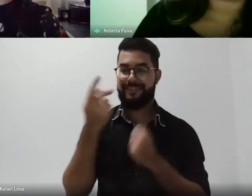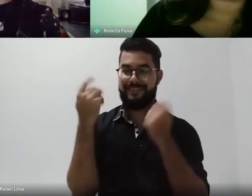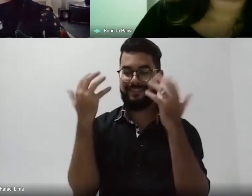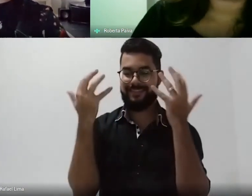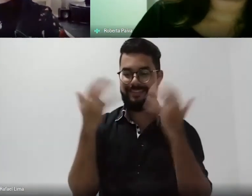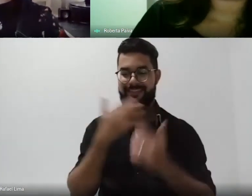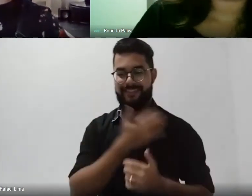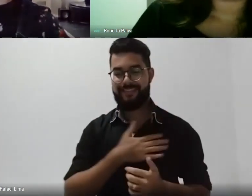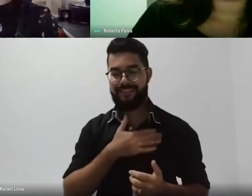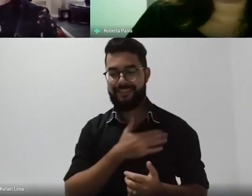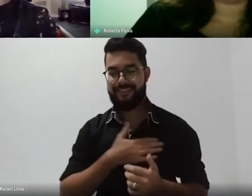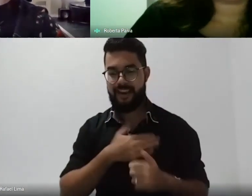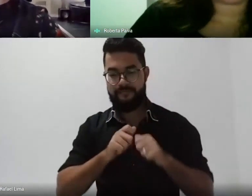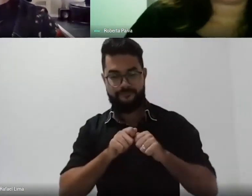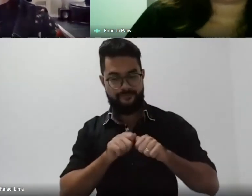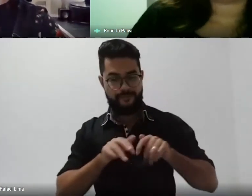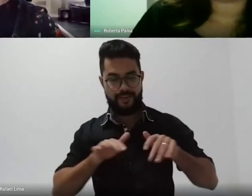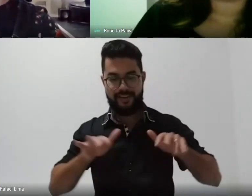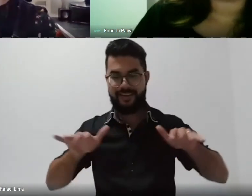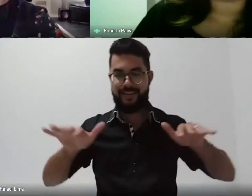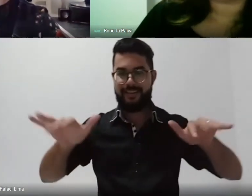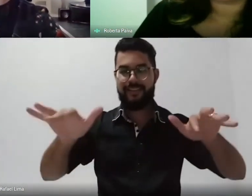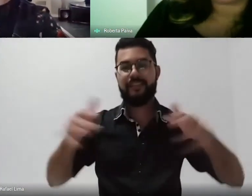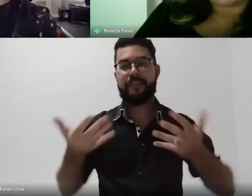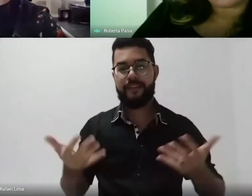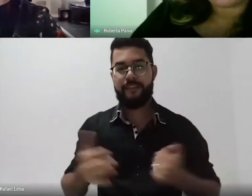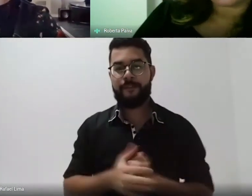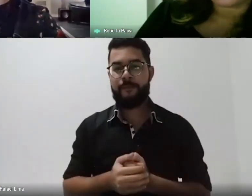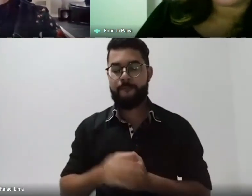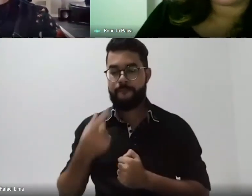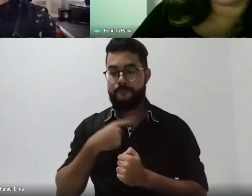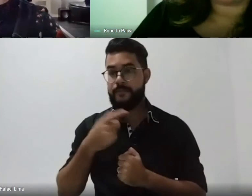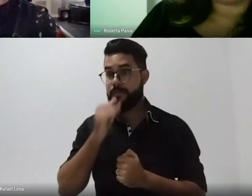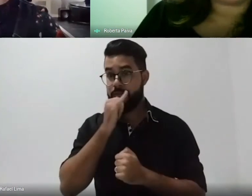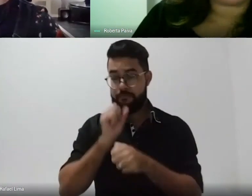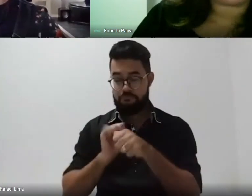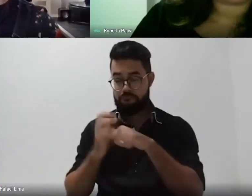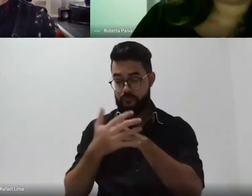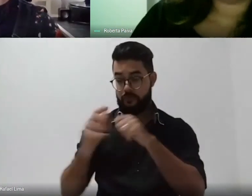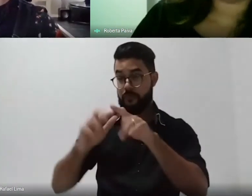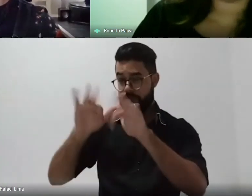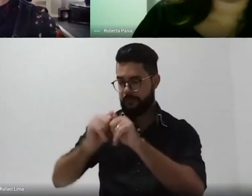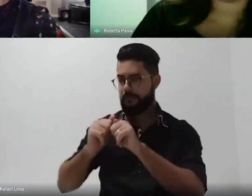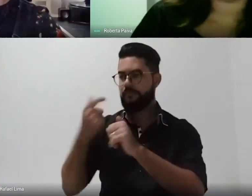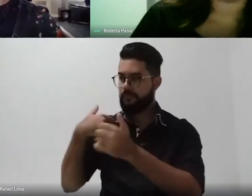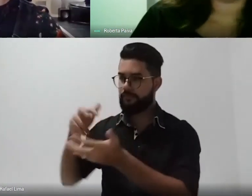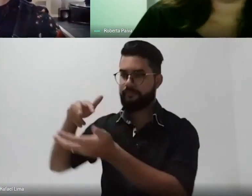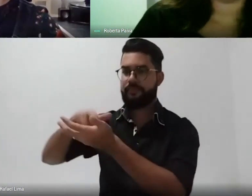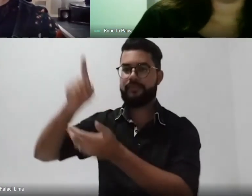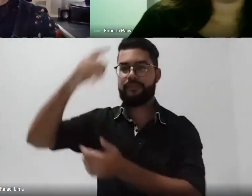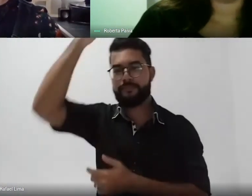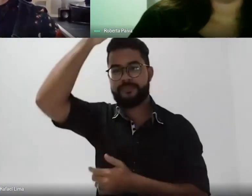apresentação, não foi isso, Ronaldo? Essa pandemia passada, para a gente fazer essa troca aí, intercâmbio.